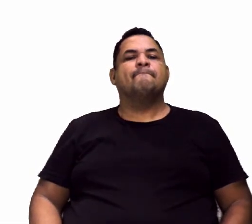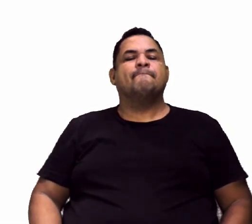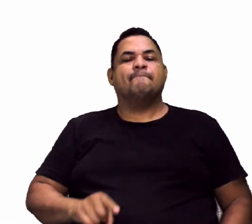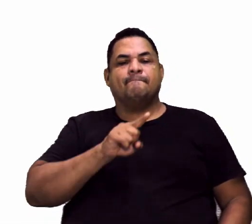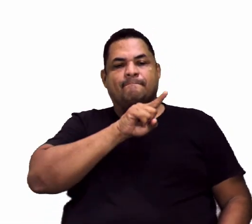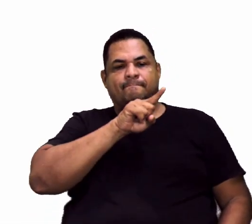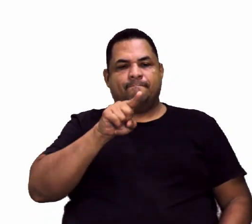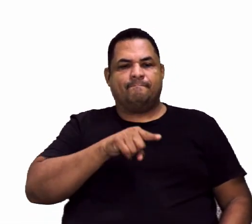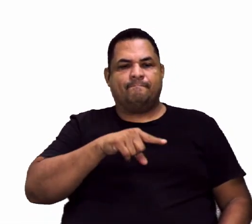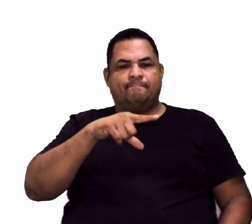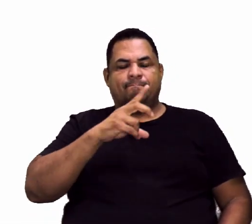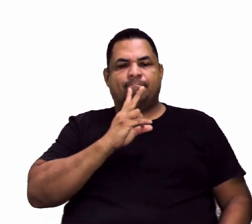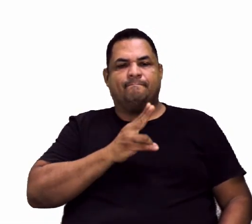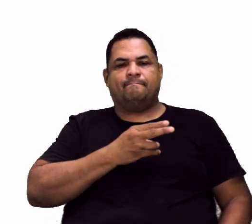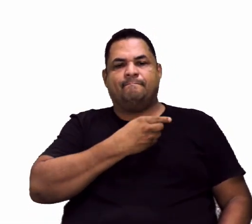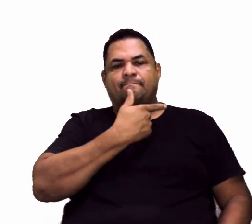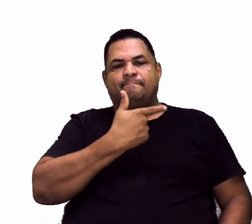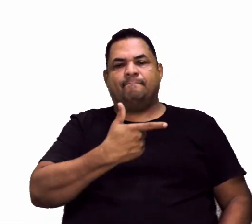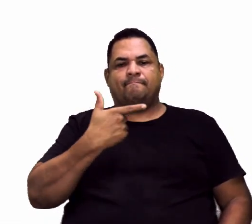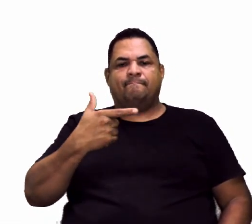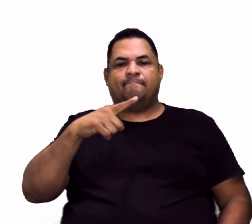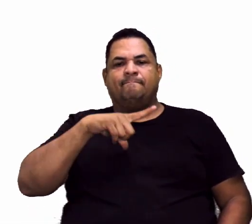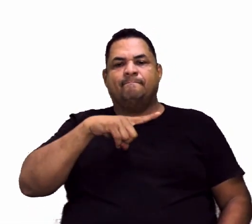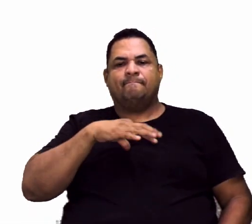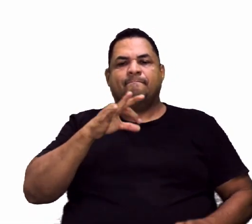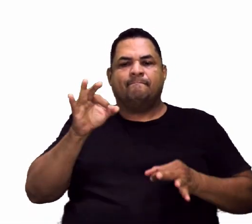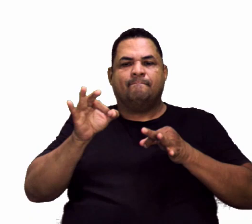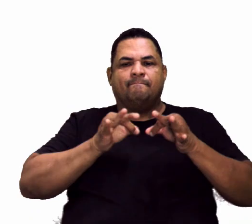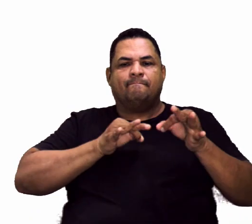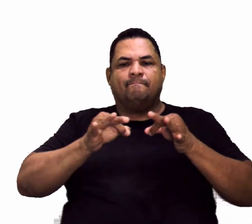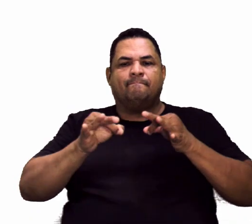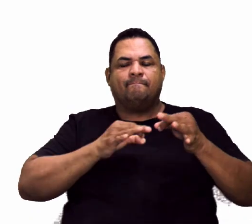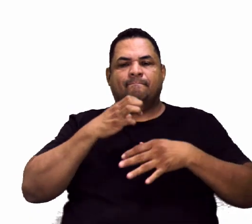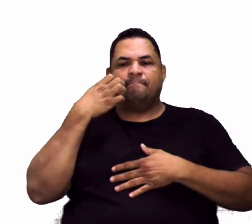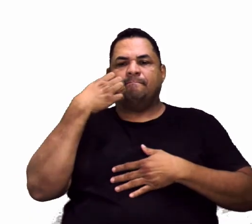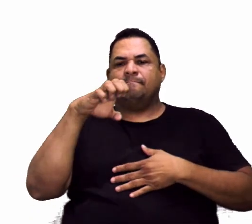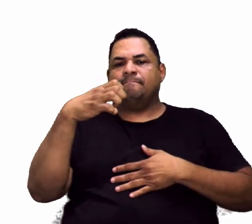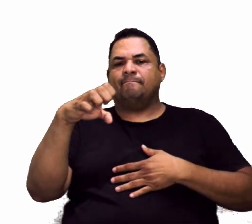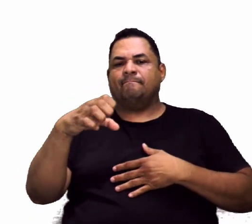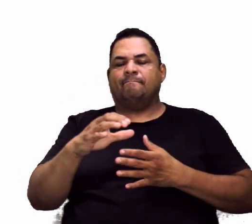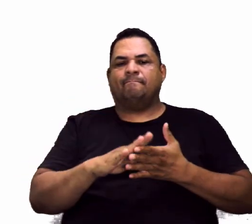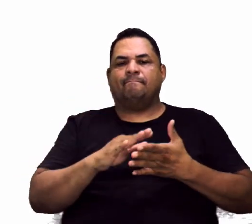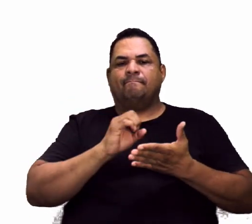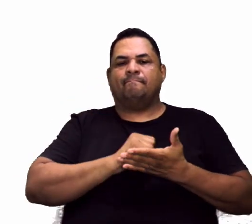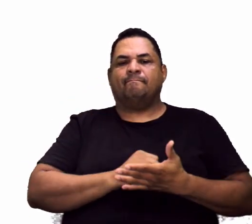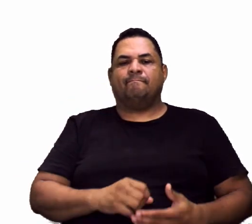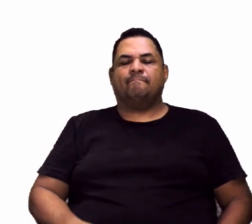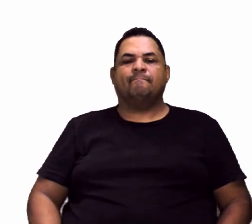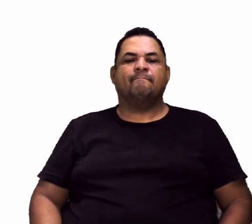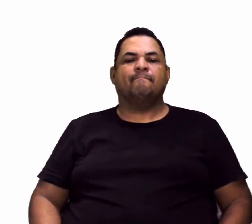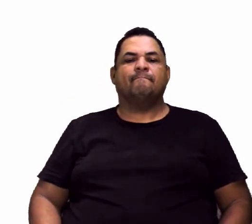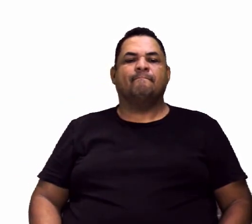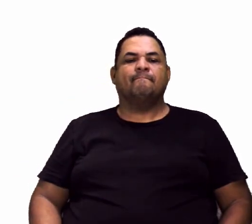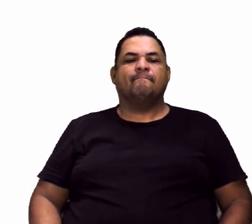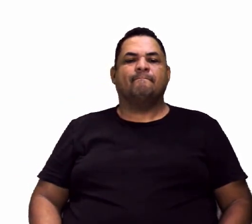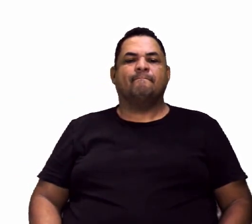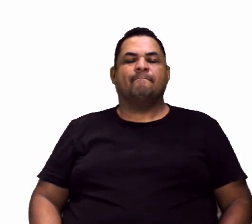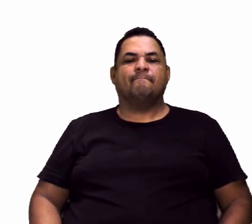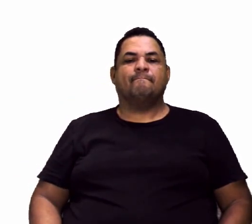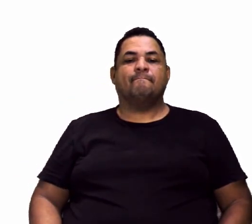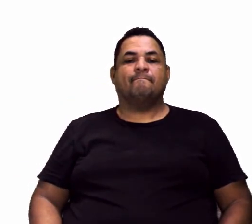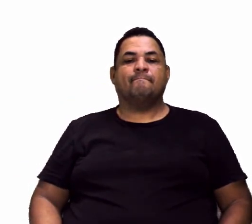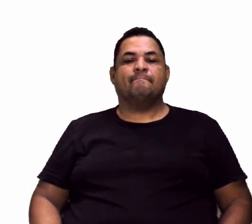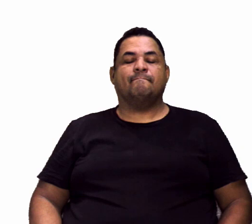para Z igual a 22, teremos a ordem energética, quer dizer, a distribuição de